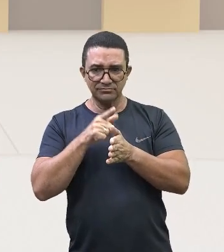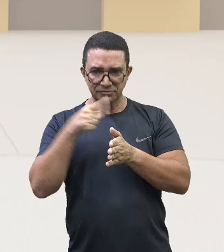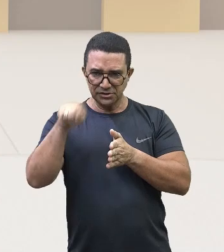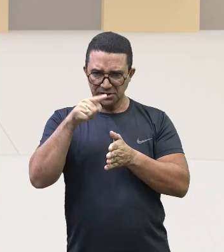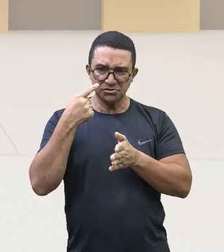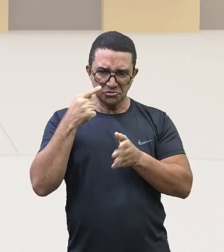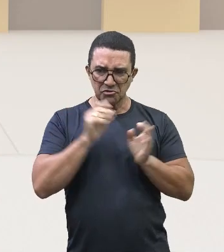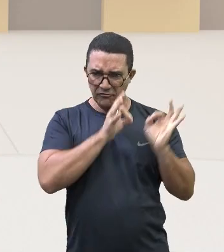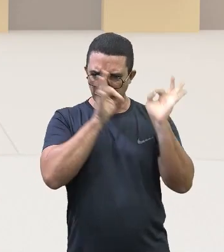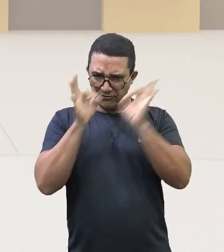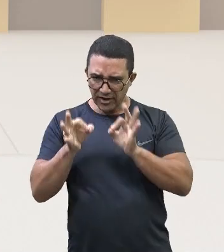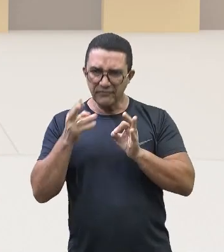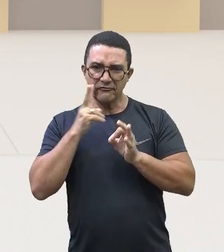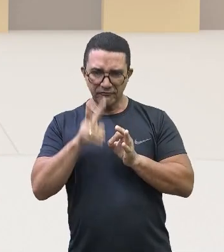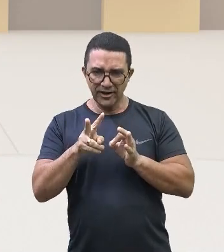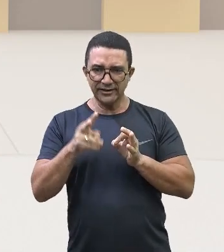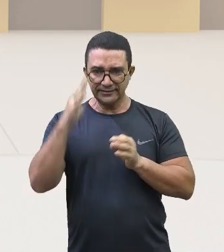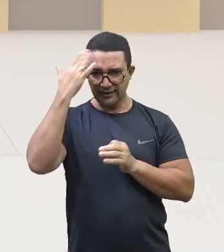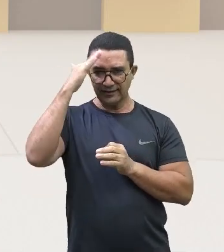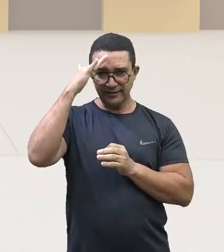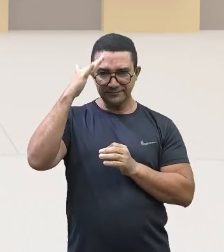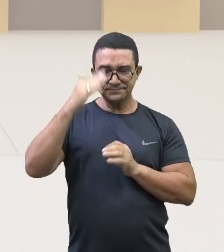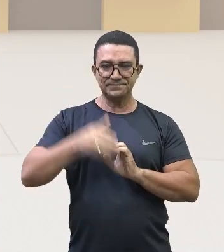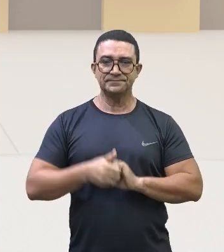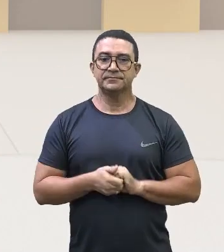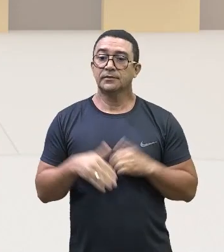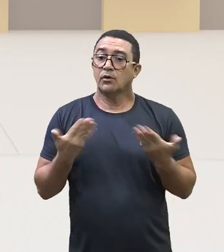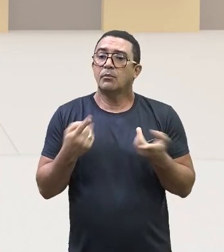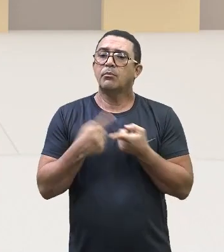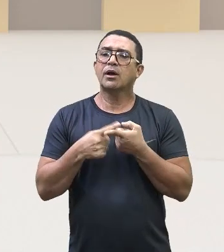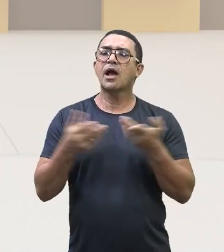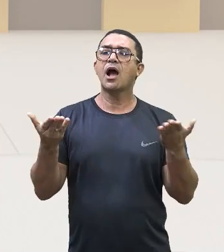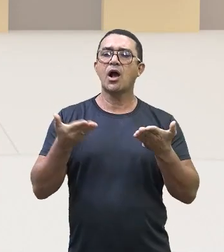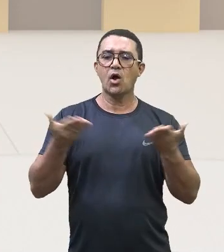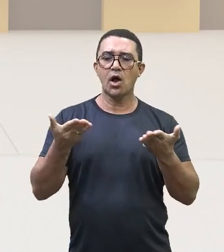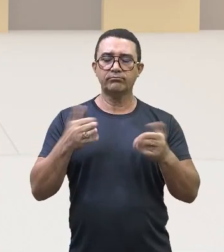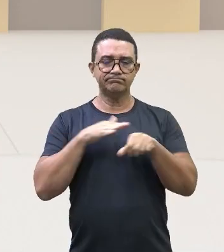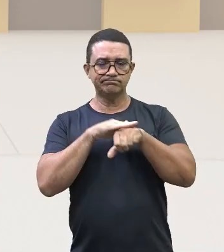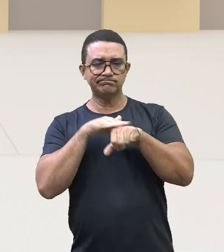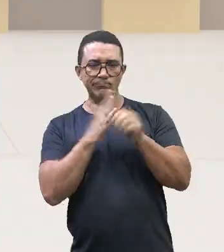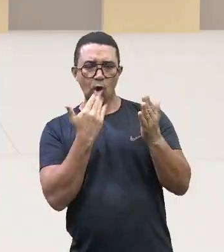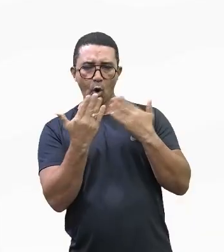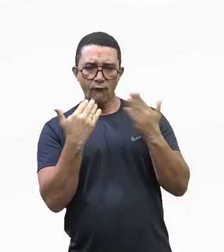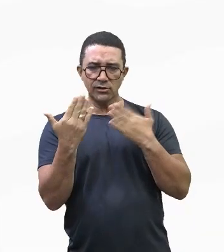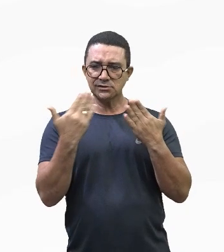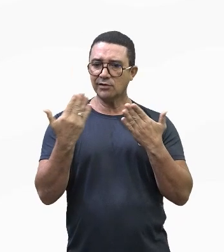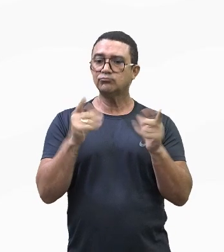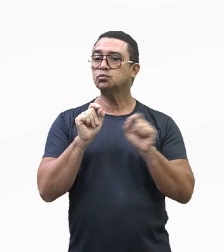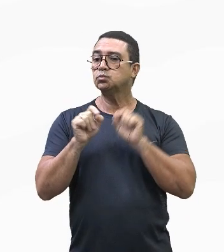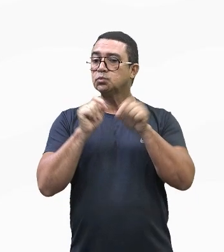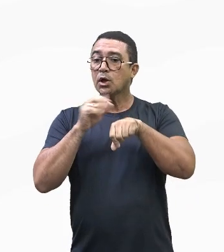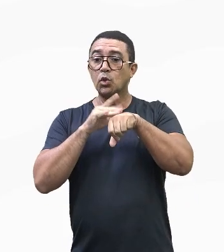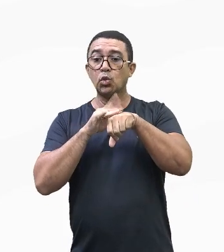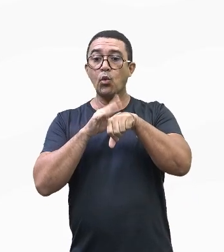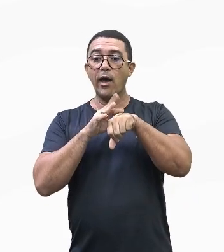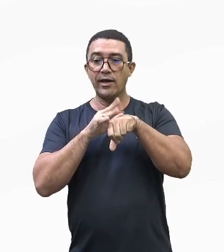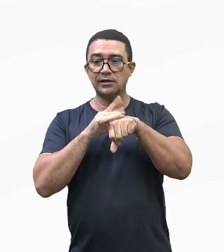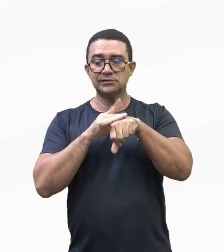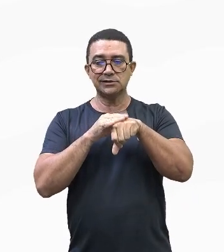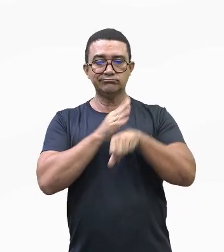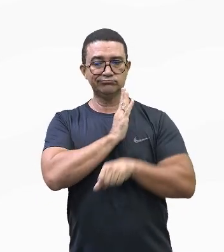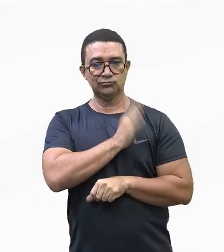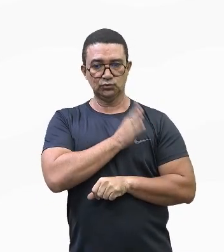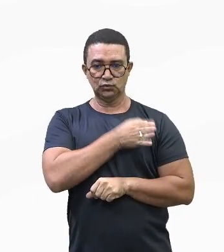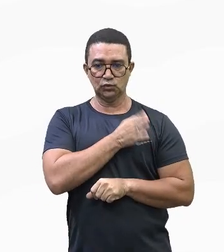isso aí? Estão entendendo isso direitinho? Muito bem, porque agora eu vou conversar com o professor Dayson sobre as doenças cardiovasculares,